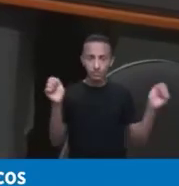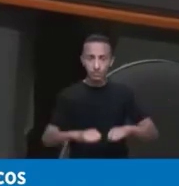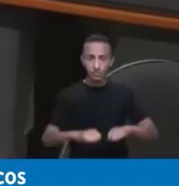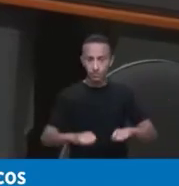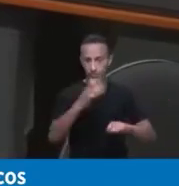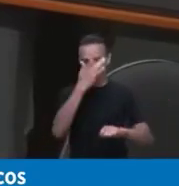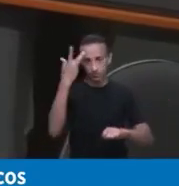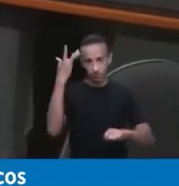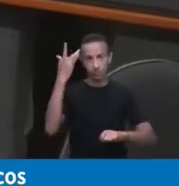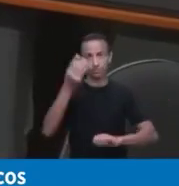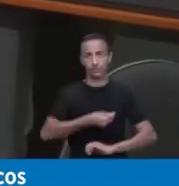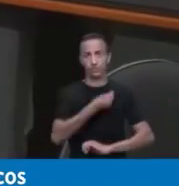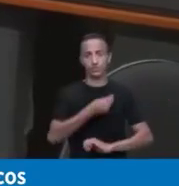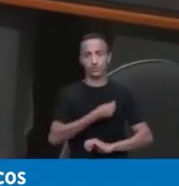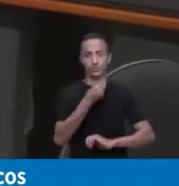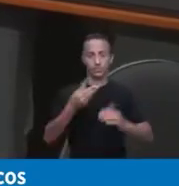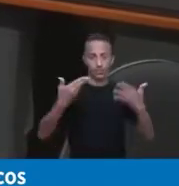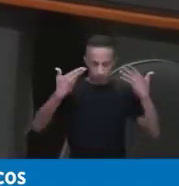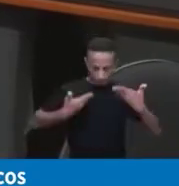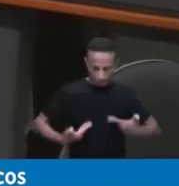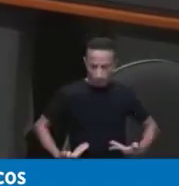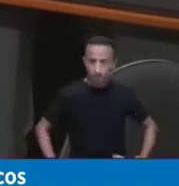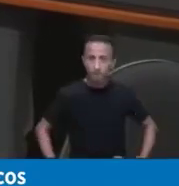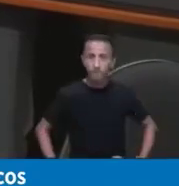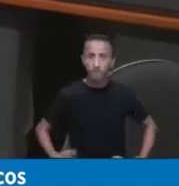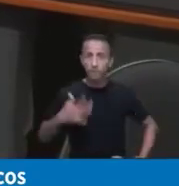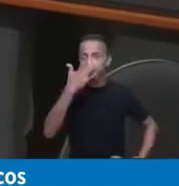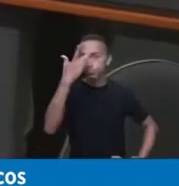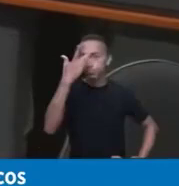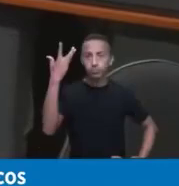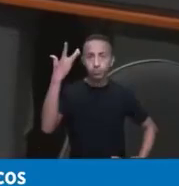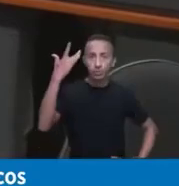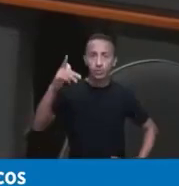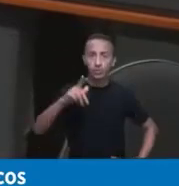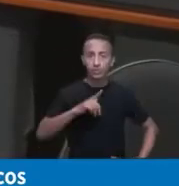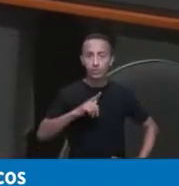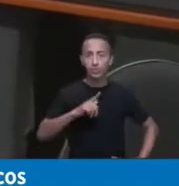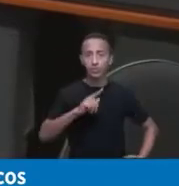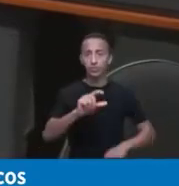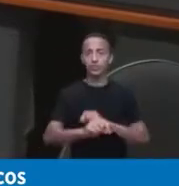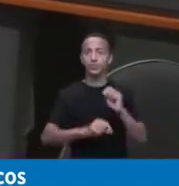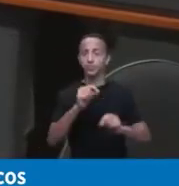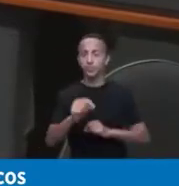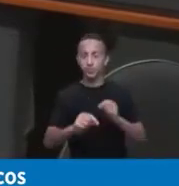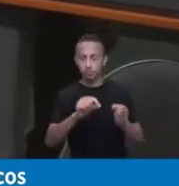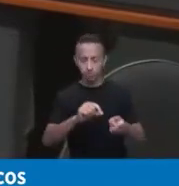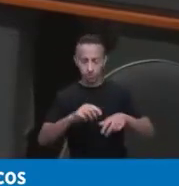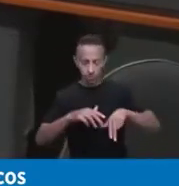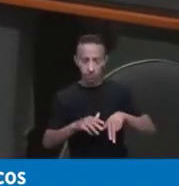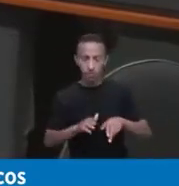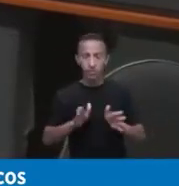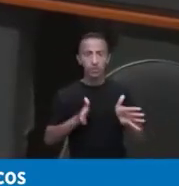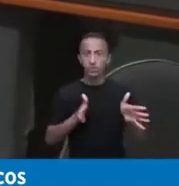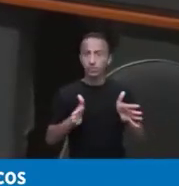diagnóstico ou aparência física. Uma pessoa amputada com prótese adequada, acessibilidade e suporte pode